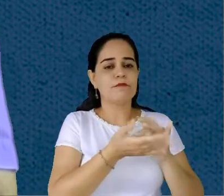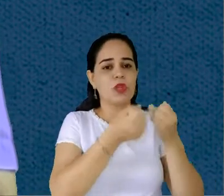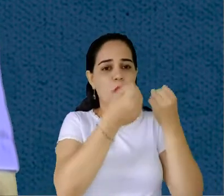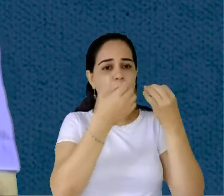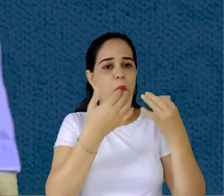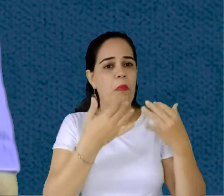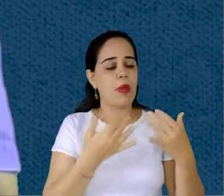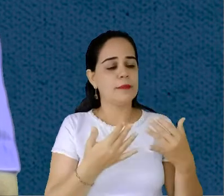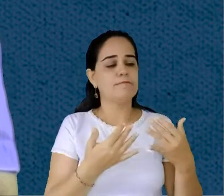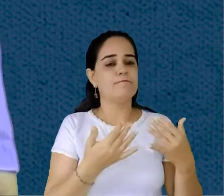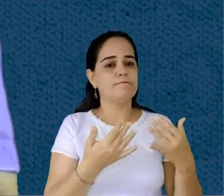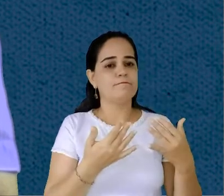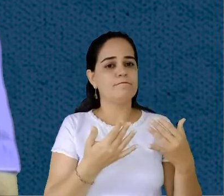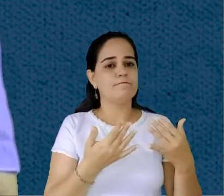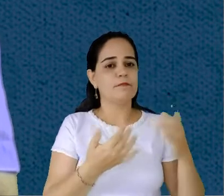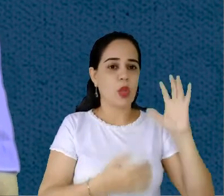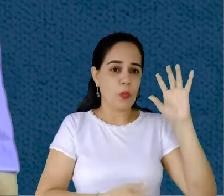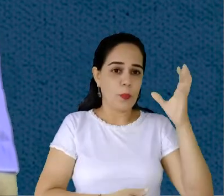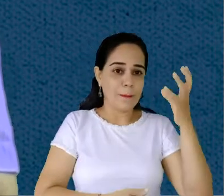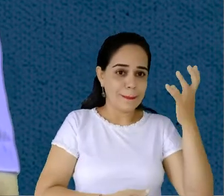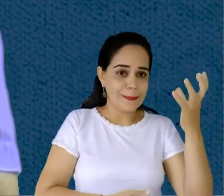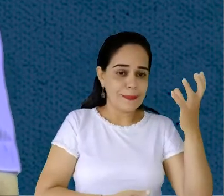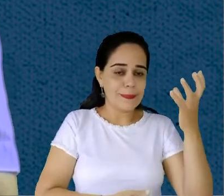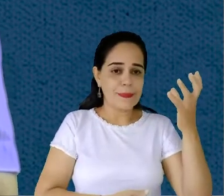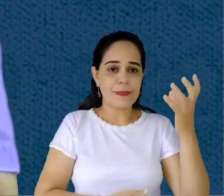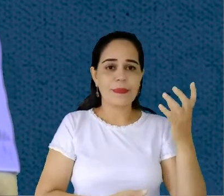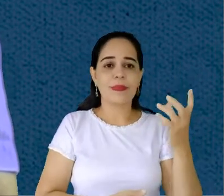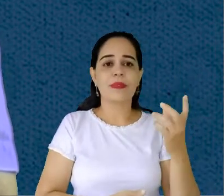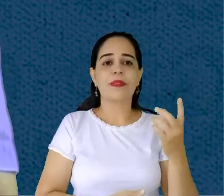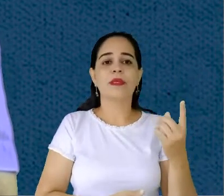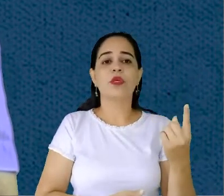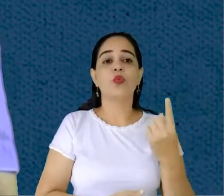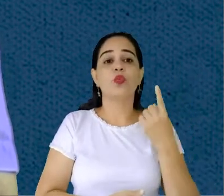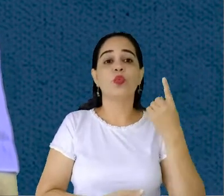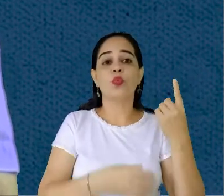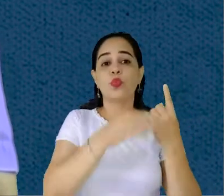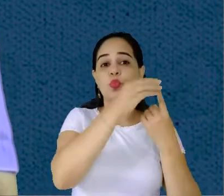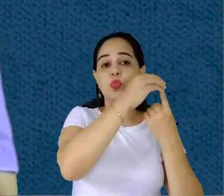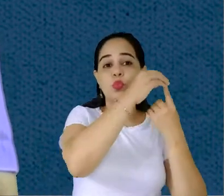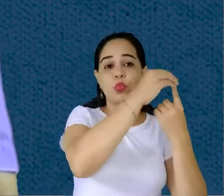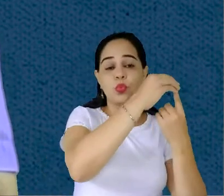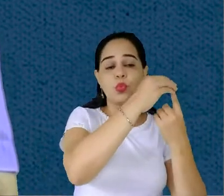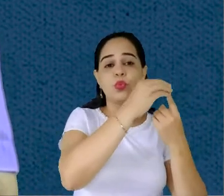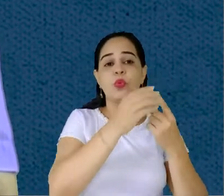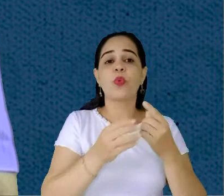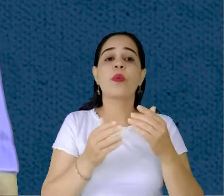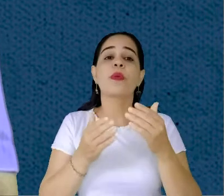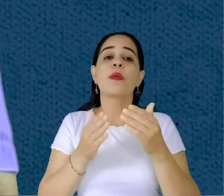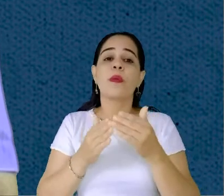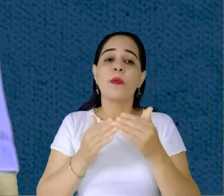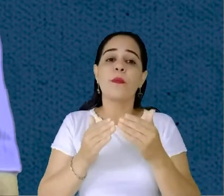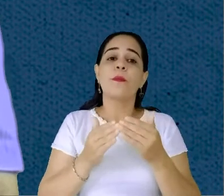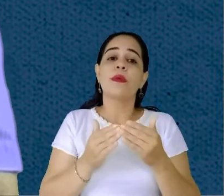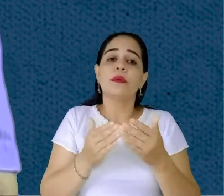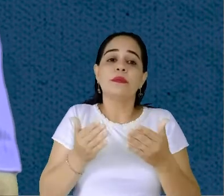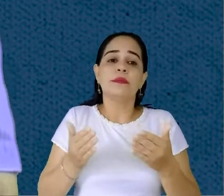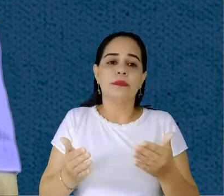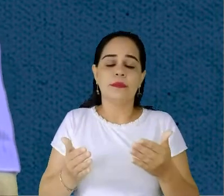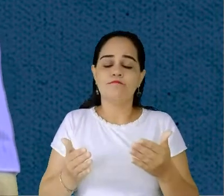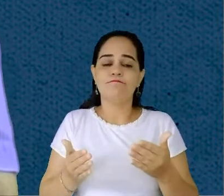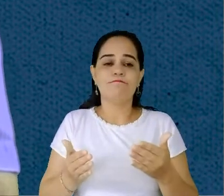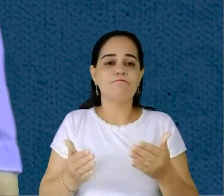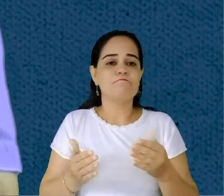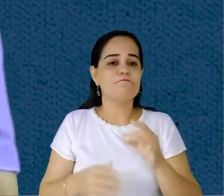sobre a realidade que estavam vivendo, determinaram, pois, que o único que poderia se exigir dos